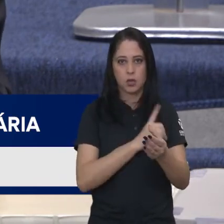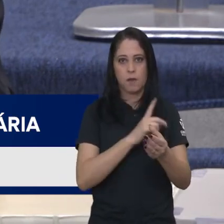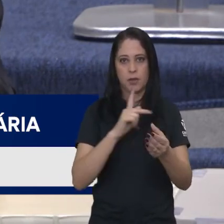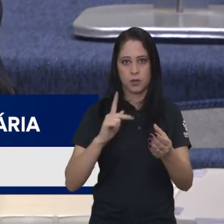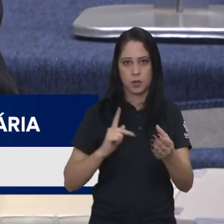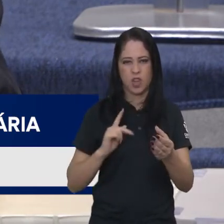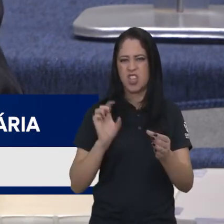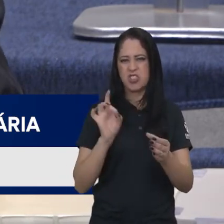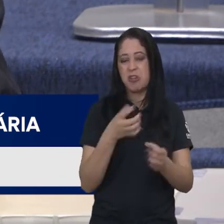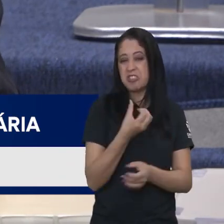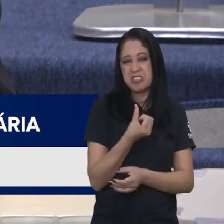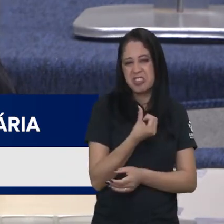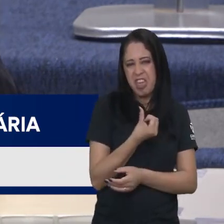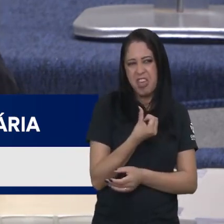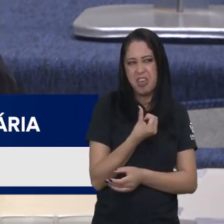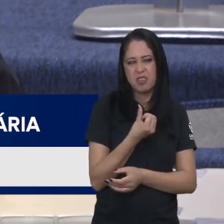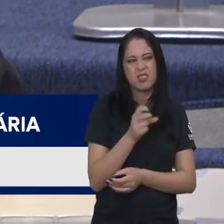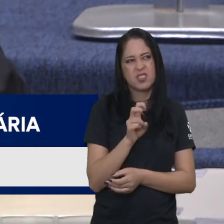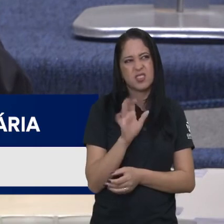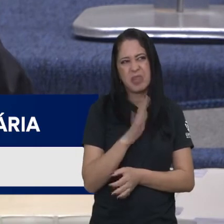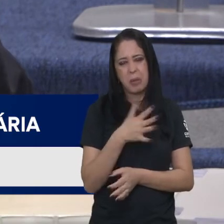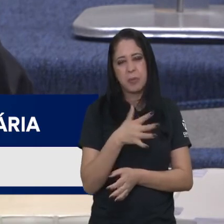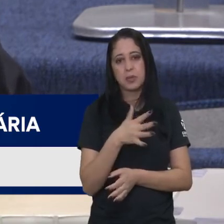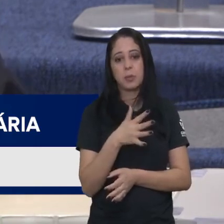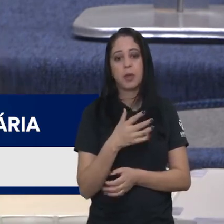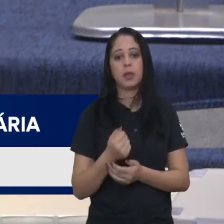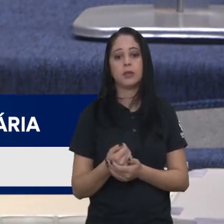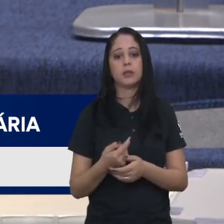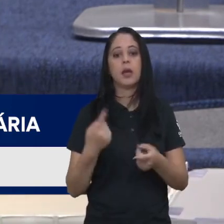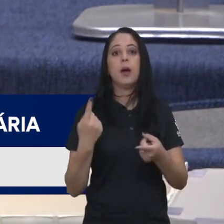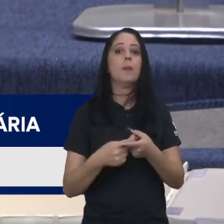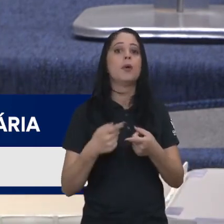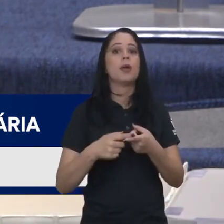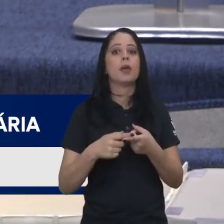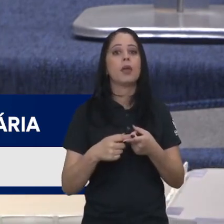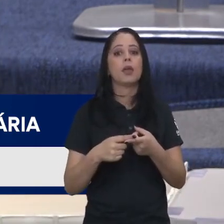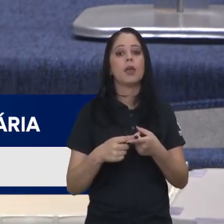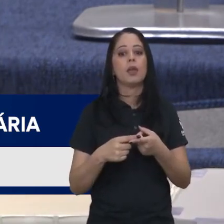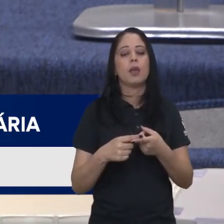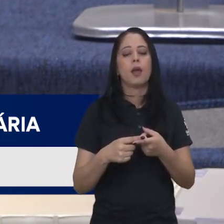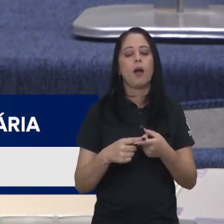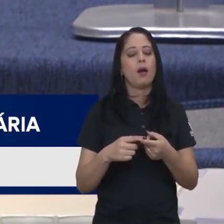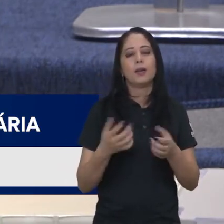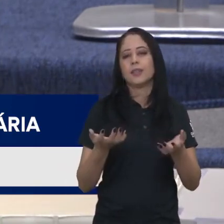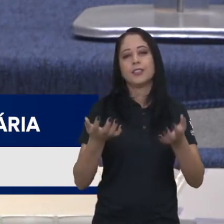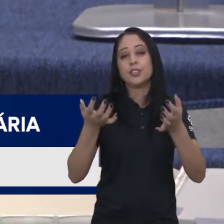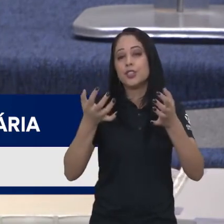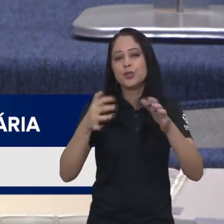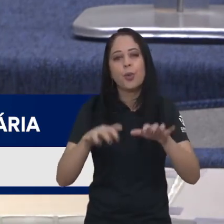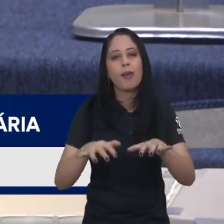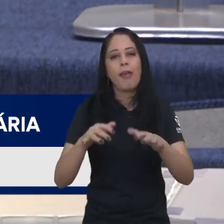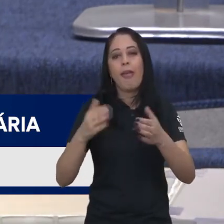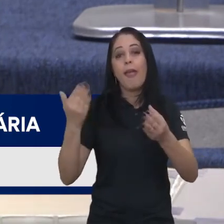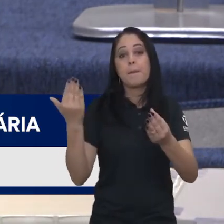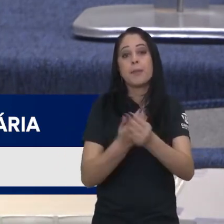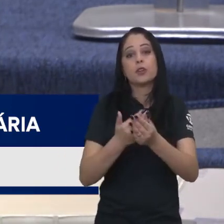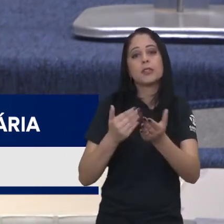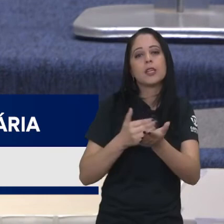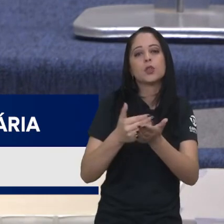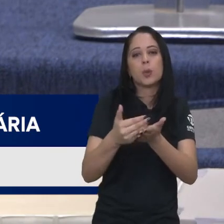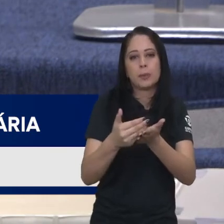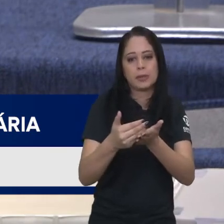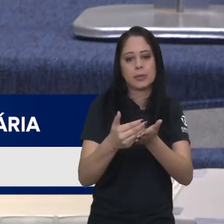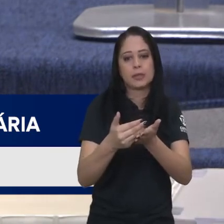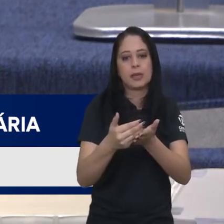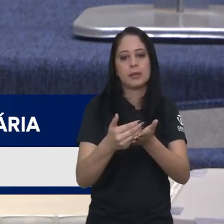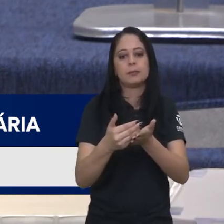são cinco ou seis ações só, para a regularização do bairro. Por que a gente evita de entrar com ações de regularização de